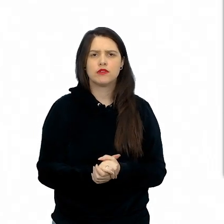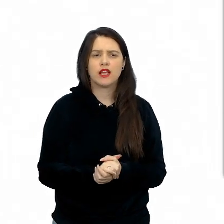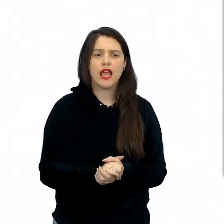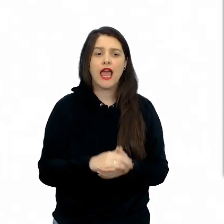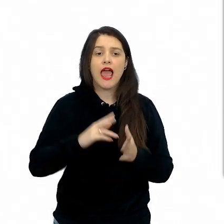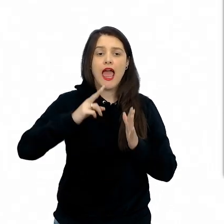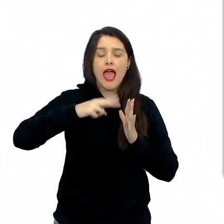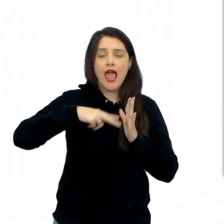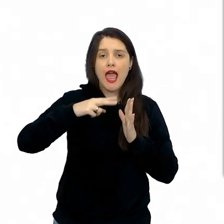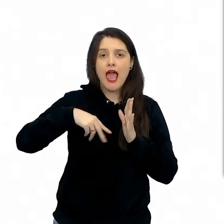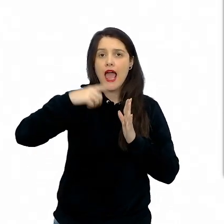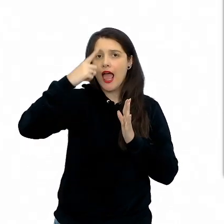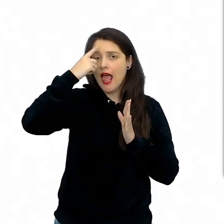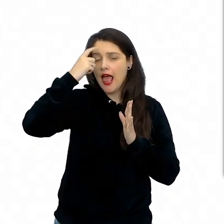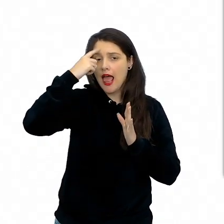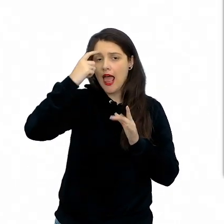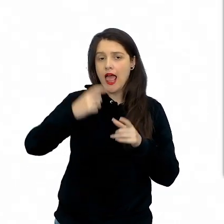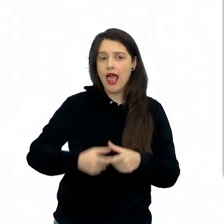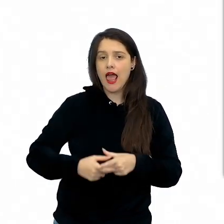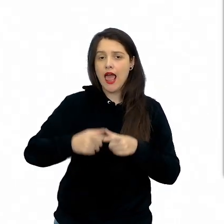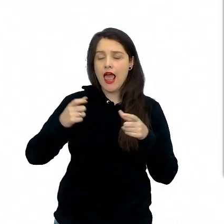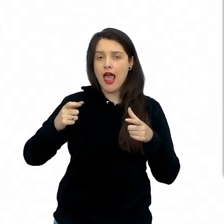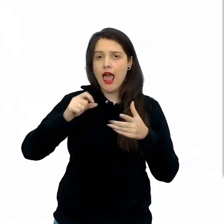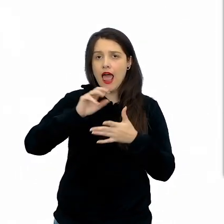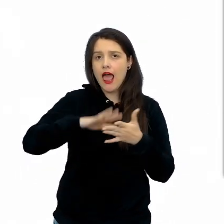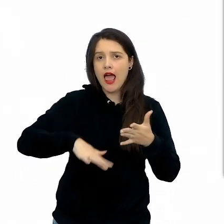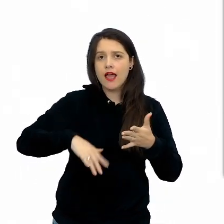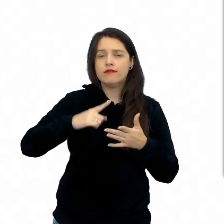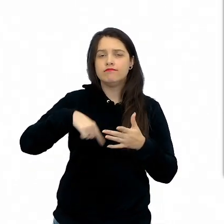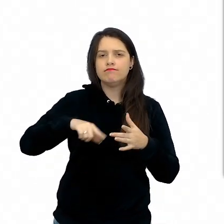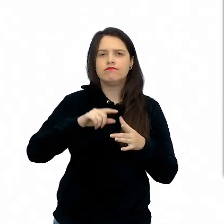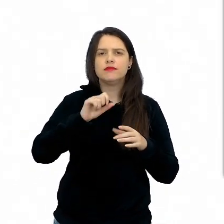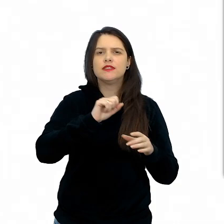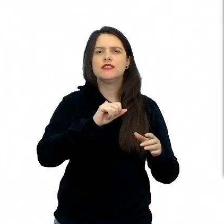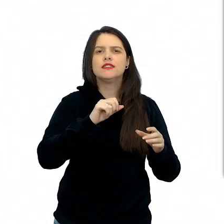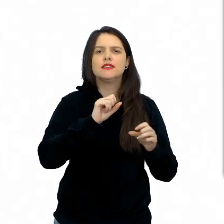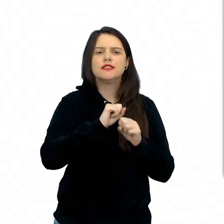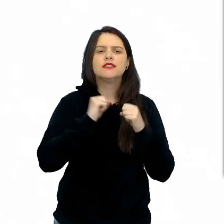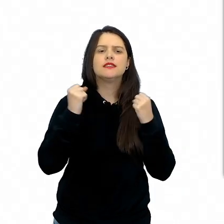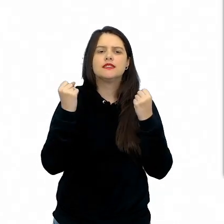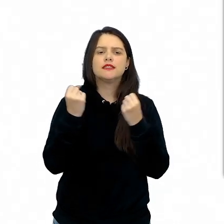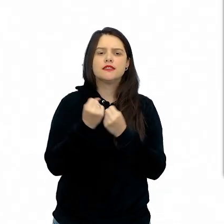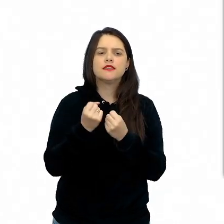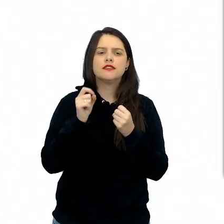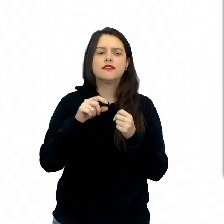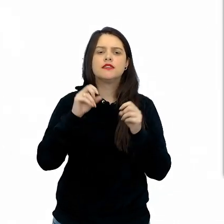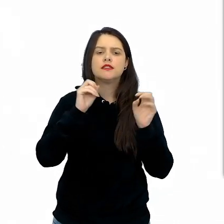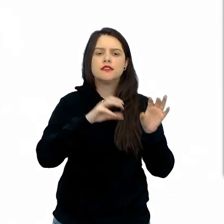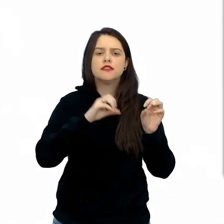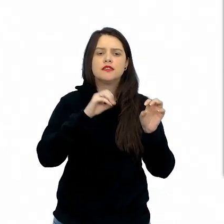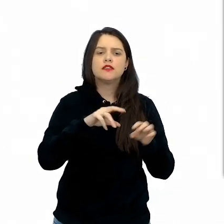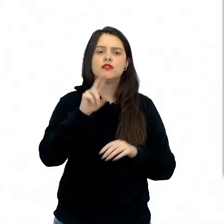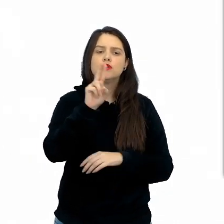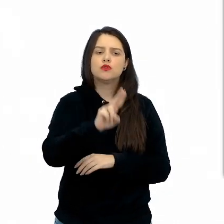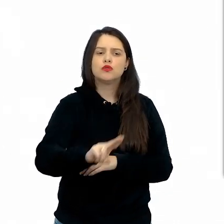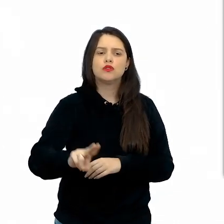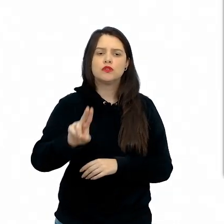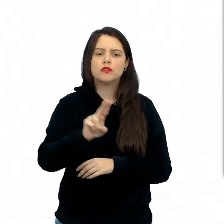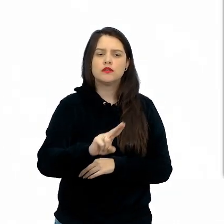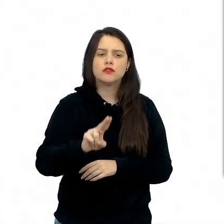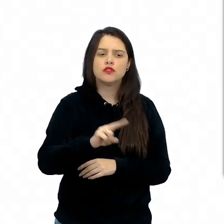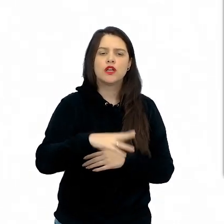ver aí dessa sequência de atividade, que a unidade temática dela é grandezas e medidas,